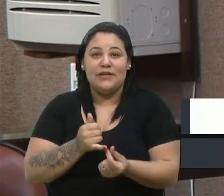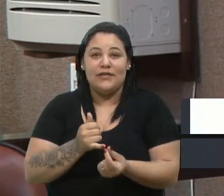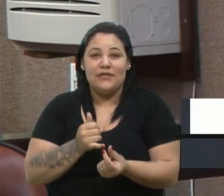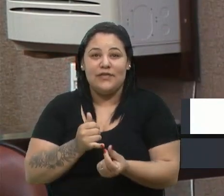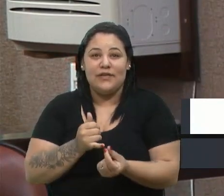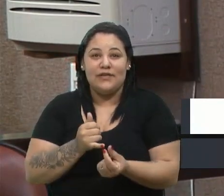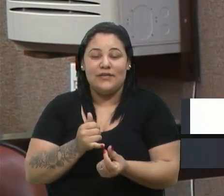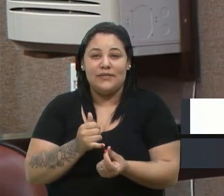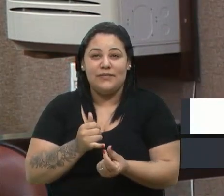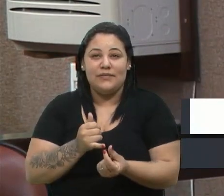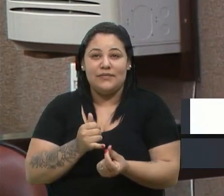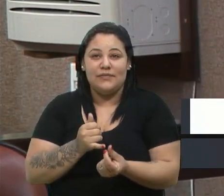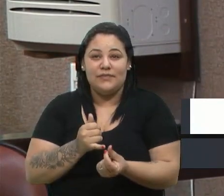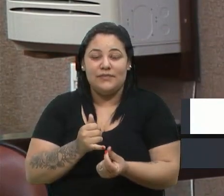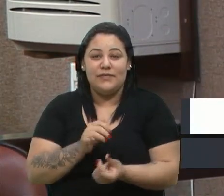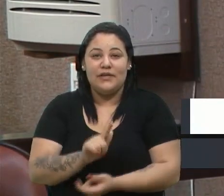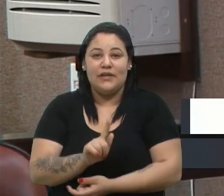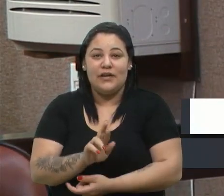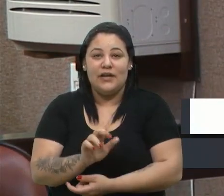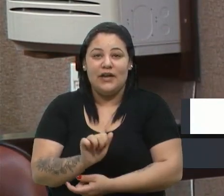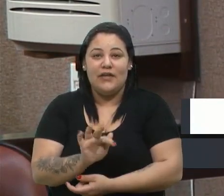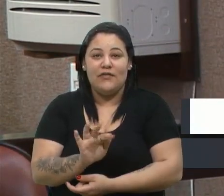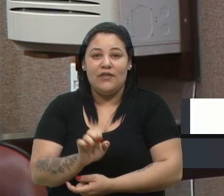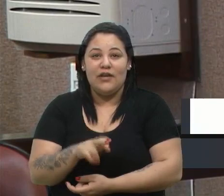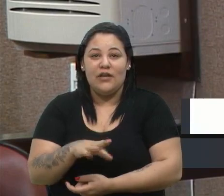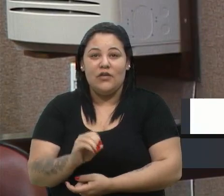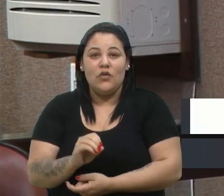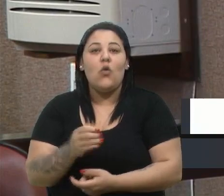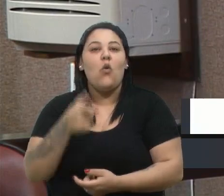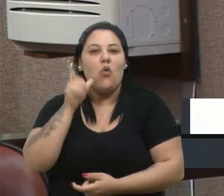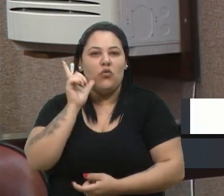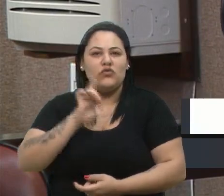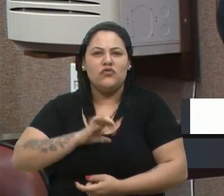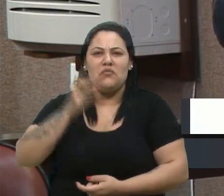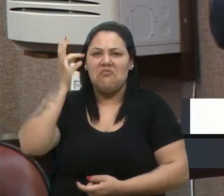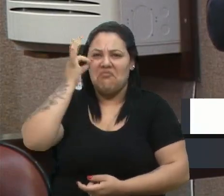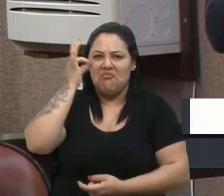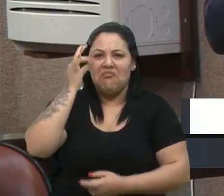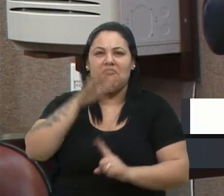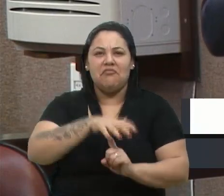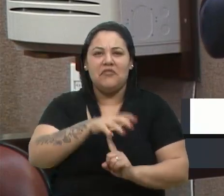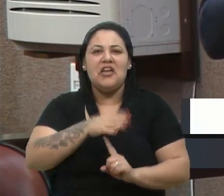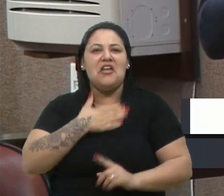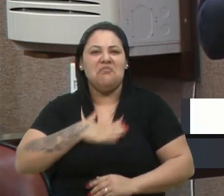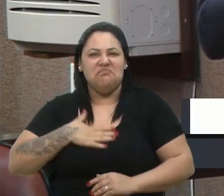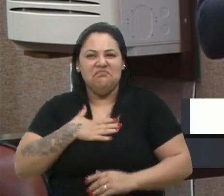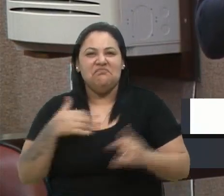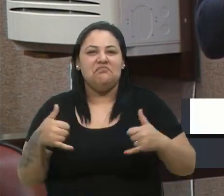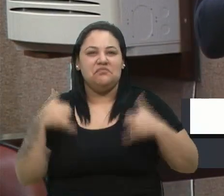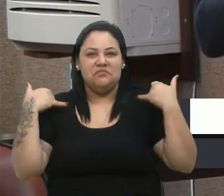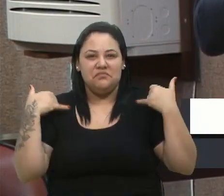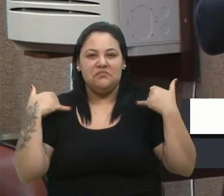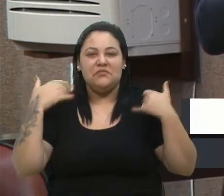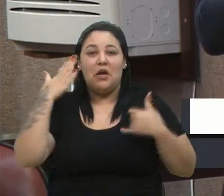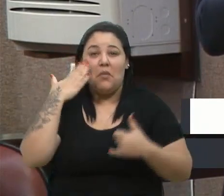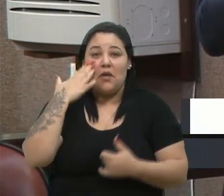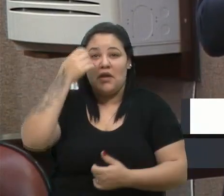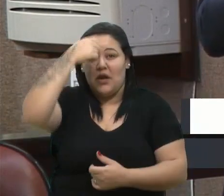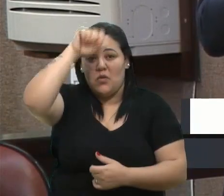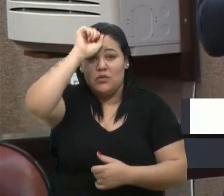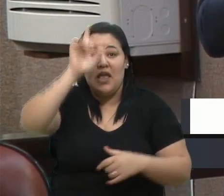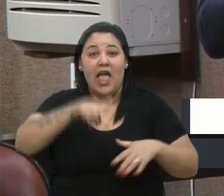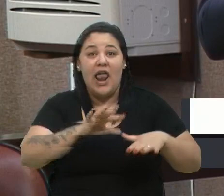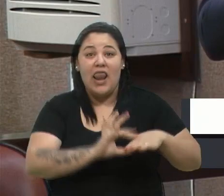nesta feira e nos enche de orgulho saber que a nossa Universidade de Caxias do Sul é a líder